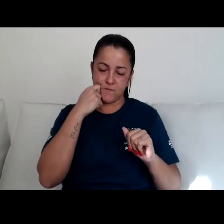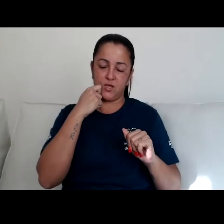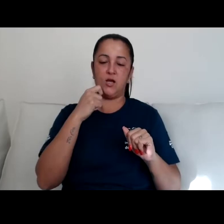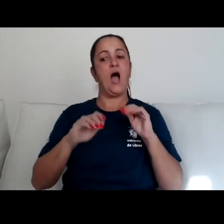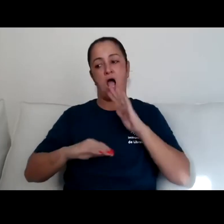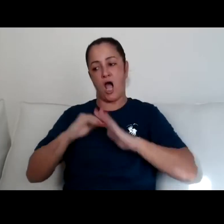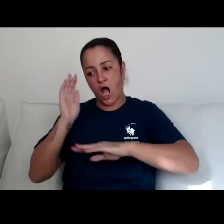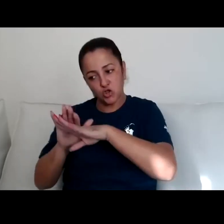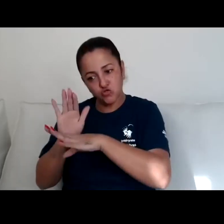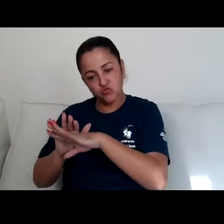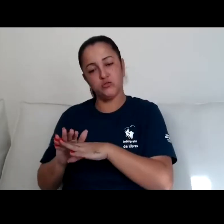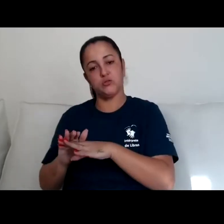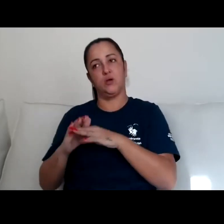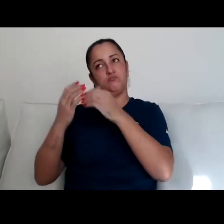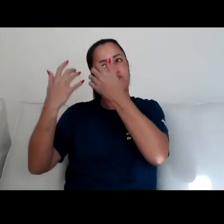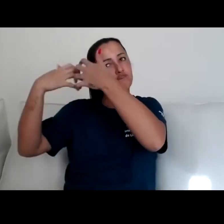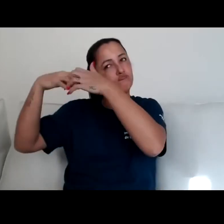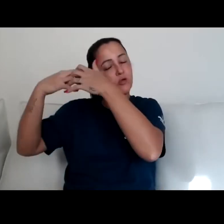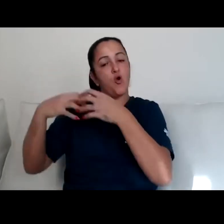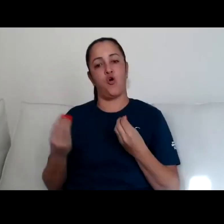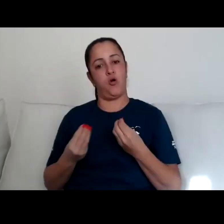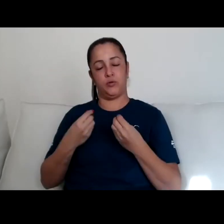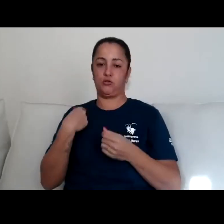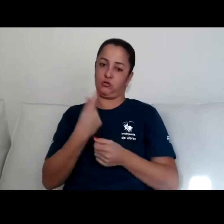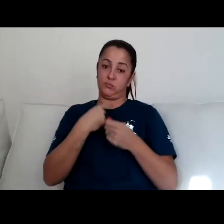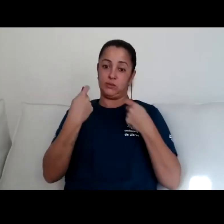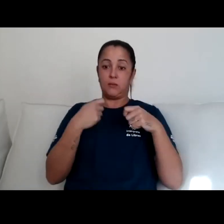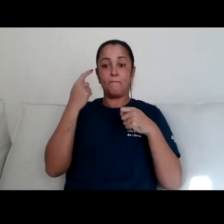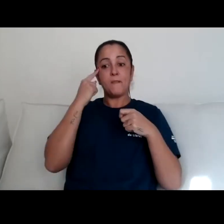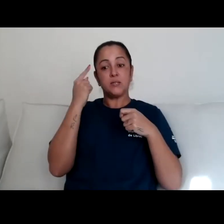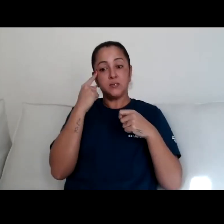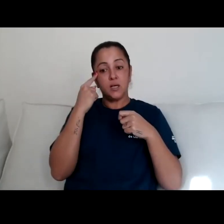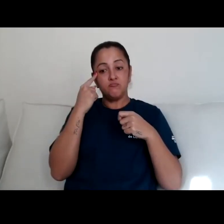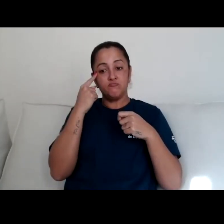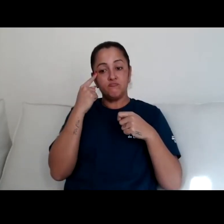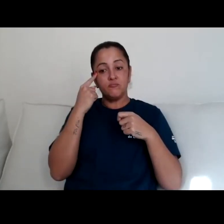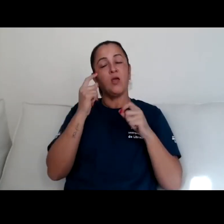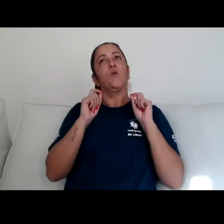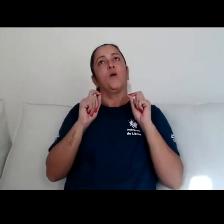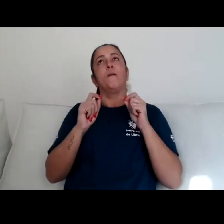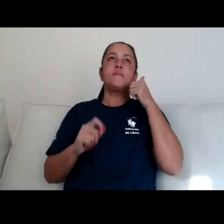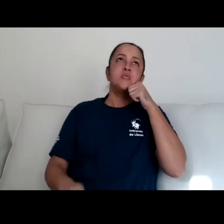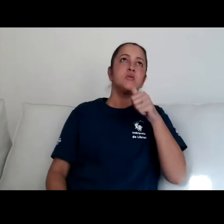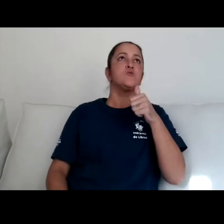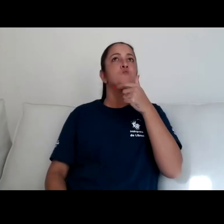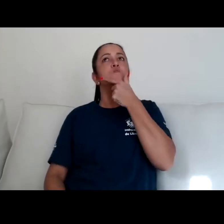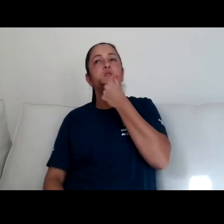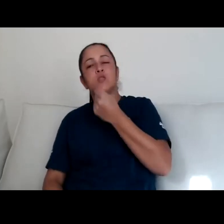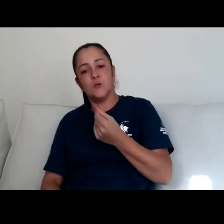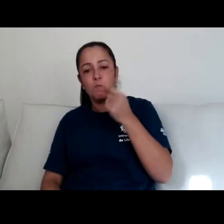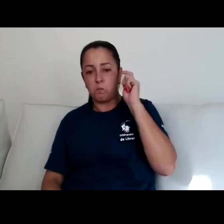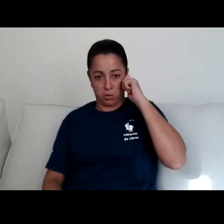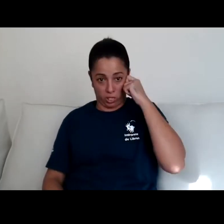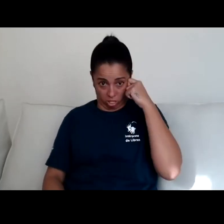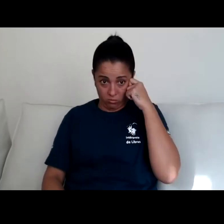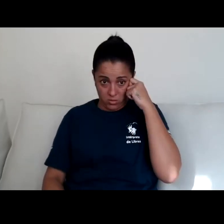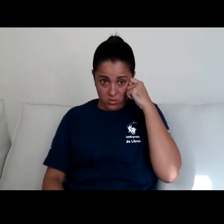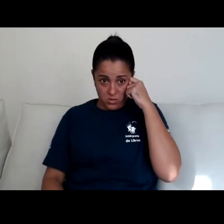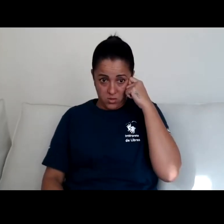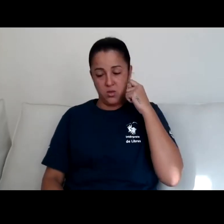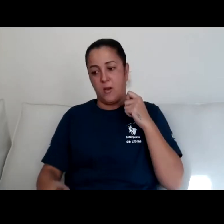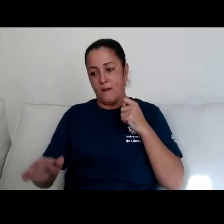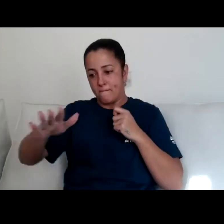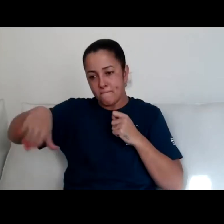né? A gente tem que pensar que menino e a menina preta em bairros